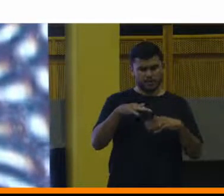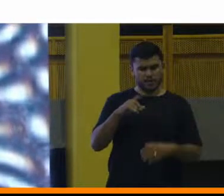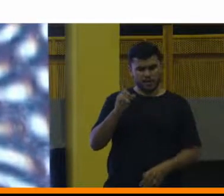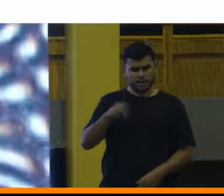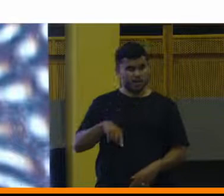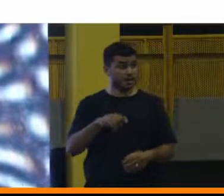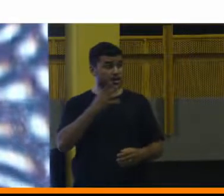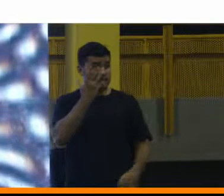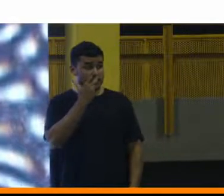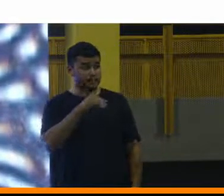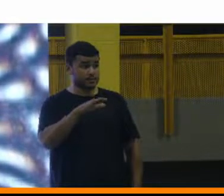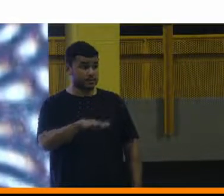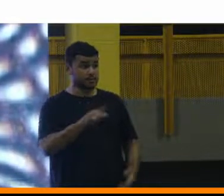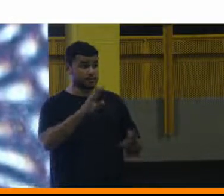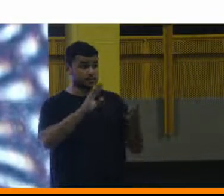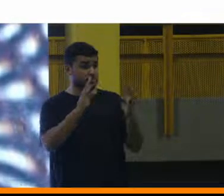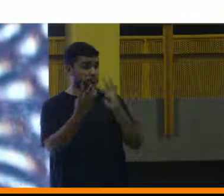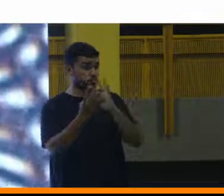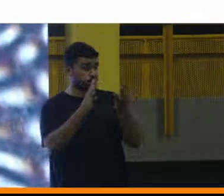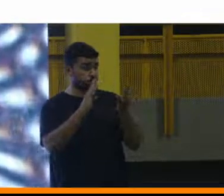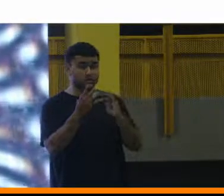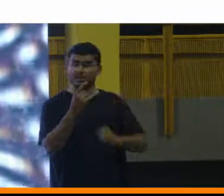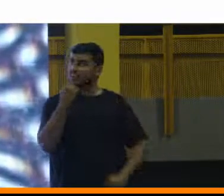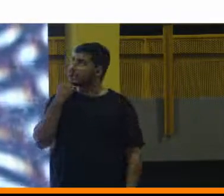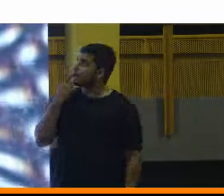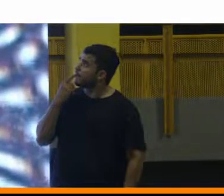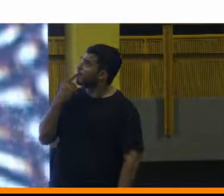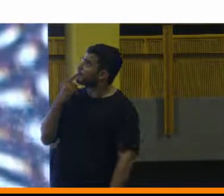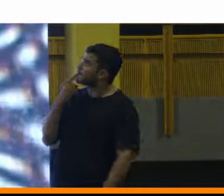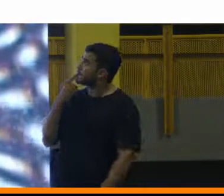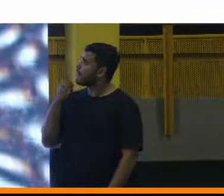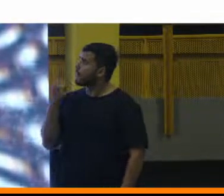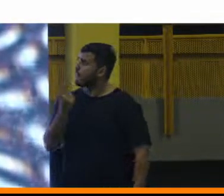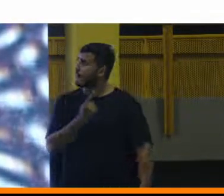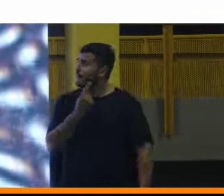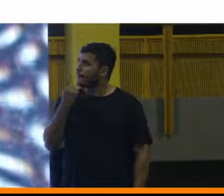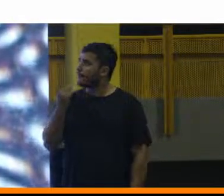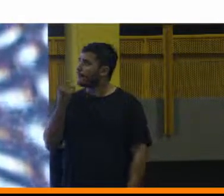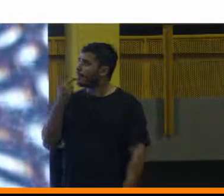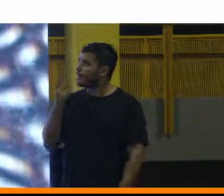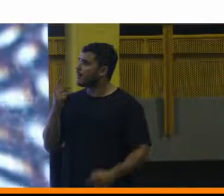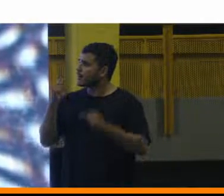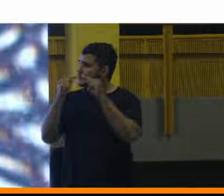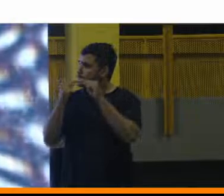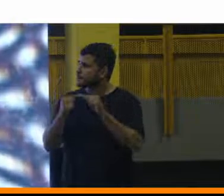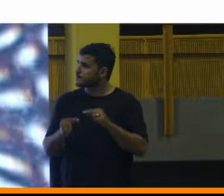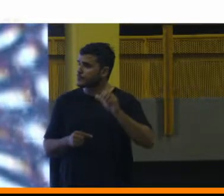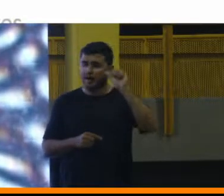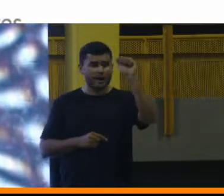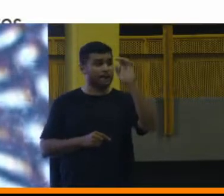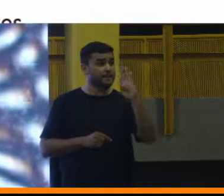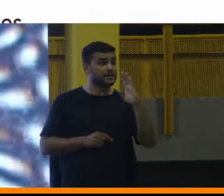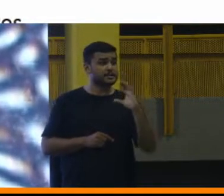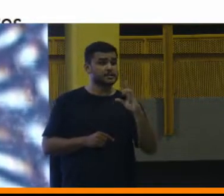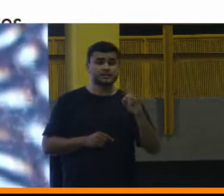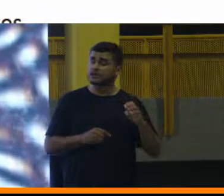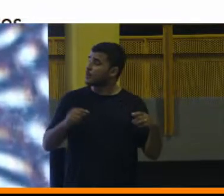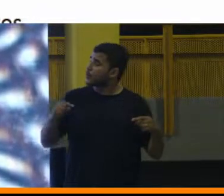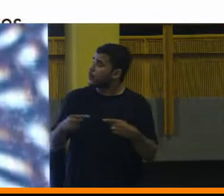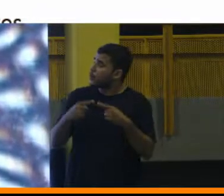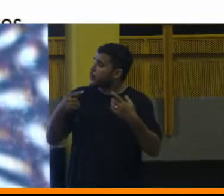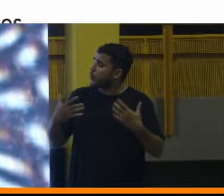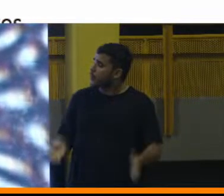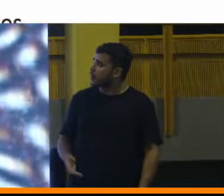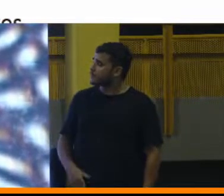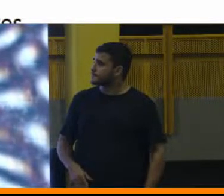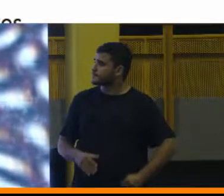que a aceleração da pedra varia e a criança gira com aceleração nula, a pedra cai com aceleração